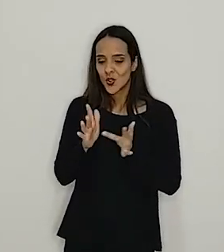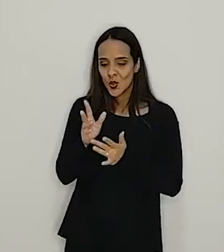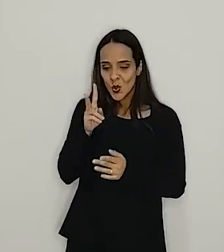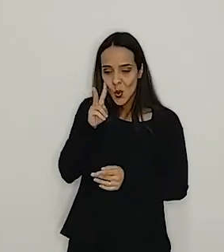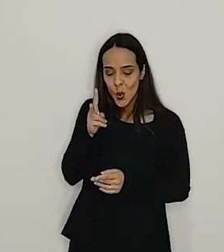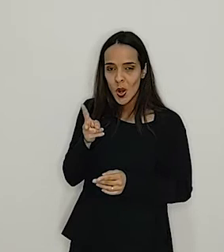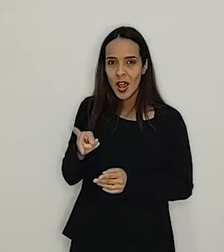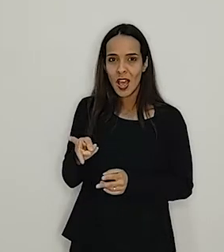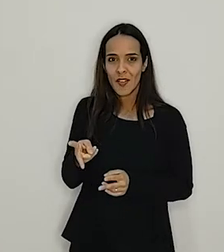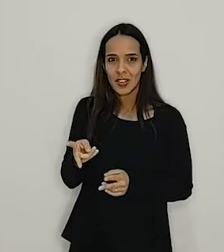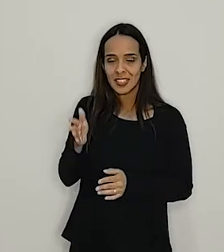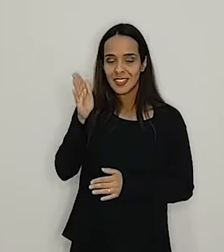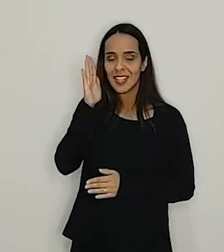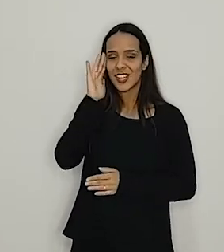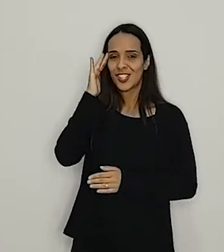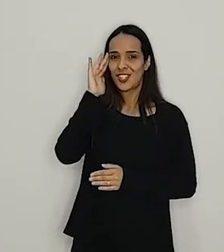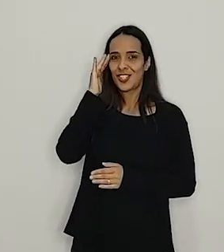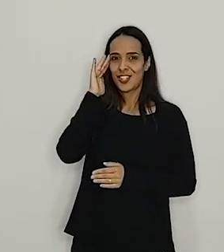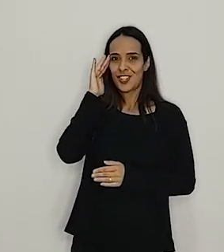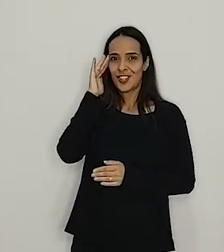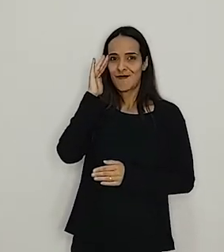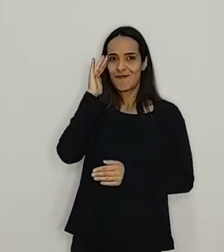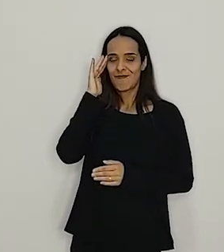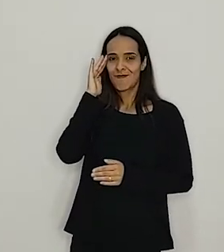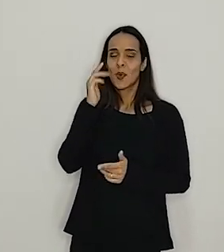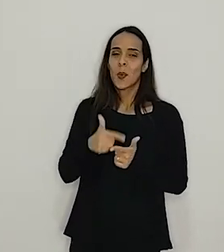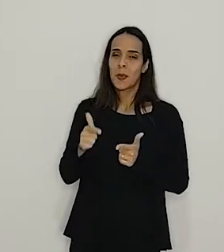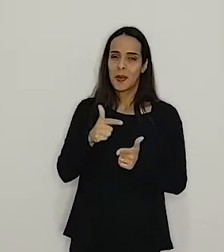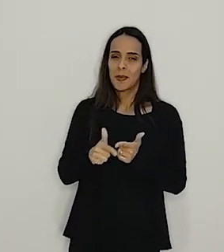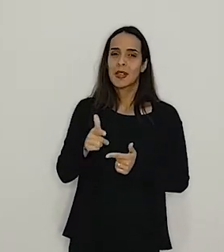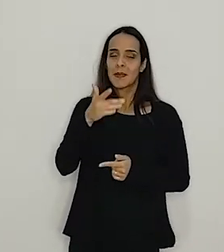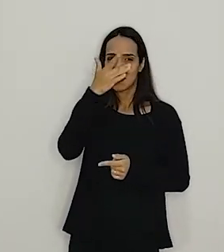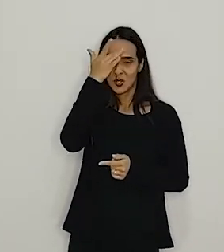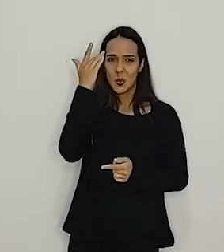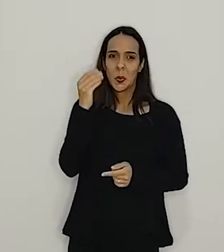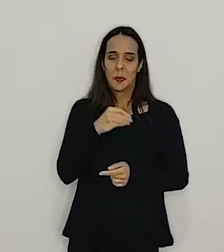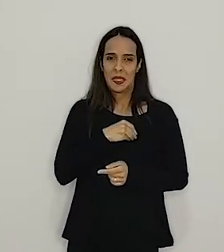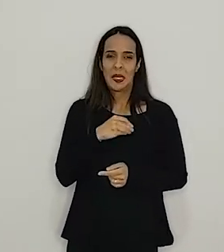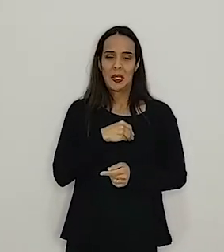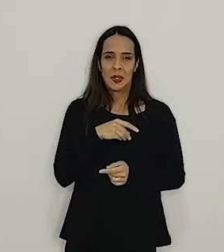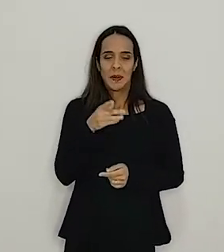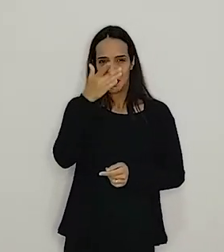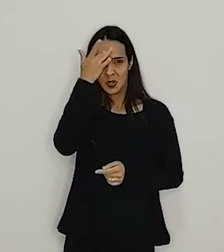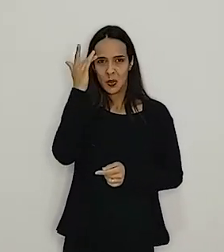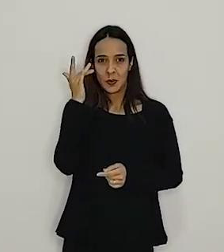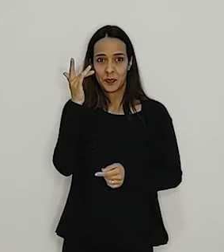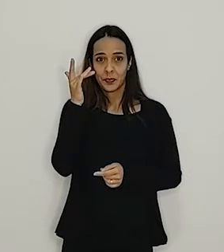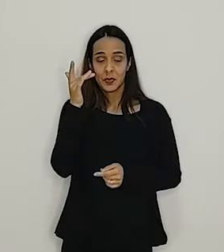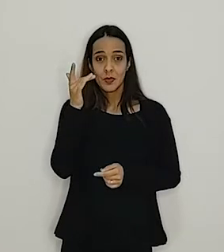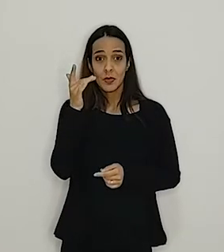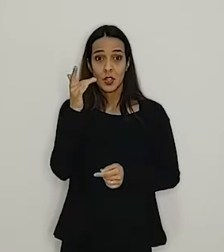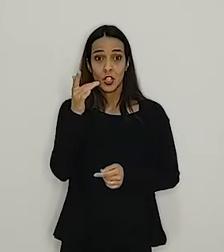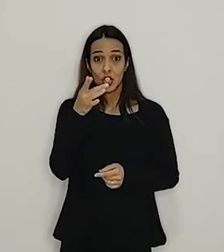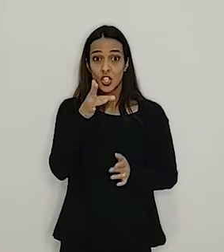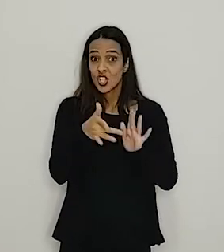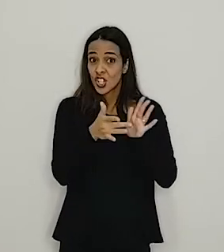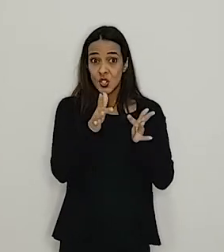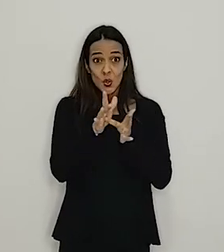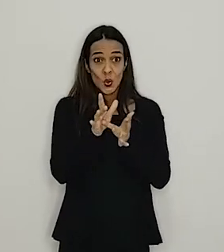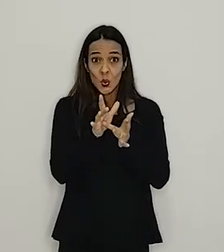Por quê? Porque ele, como 100% homem, sabia das possibilidades disso acontecer. E o que tornou